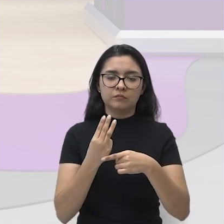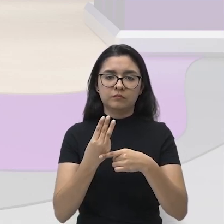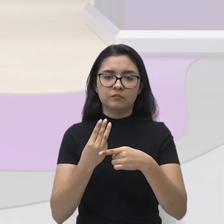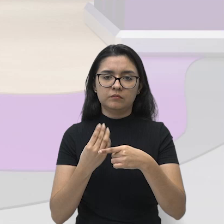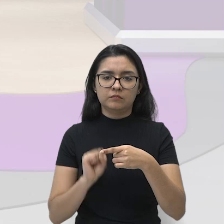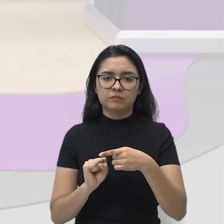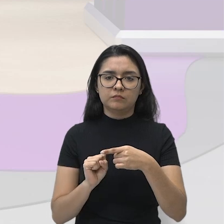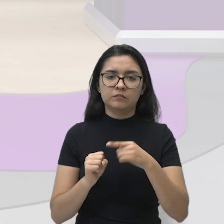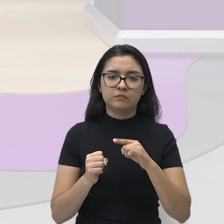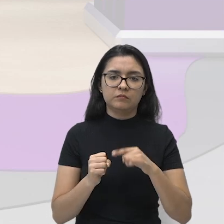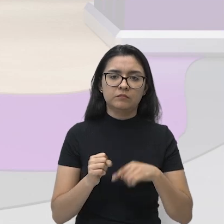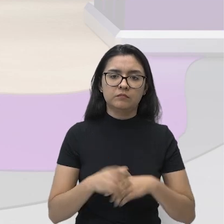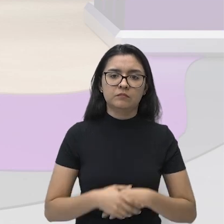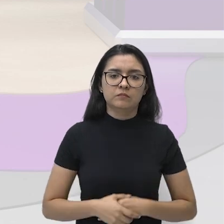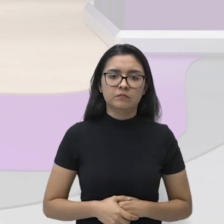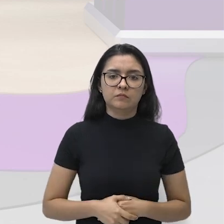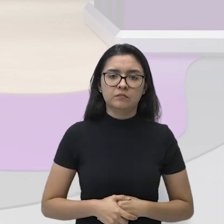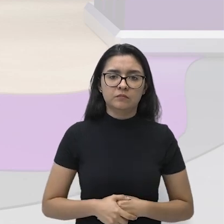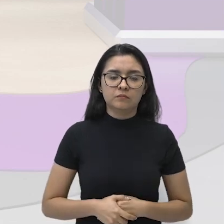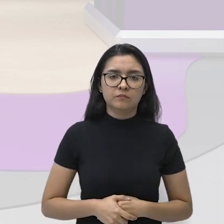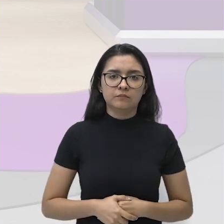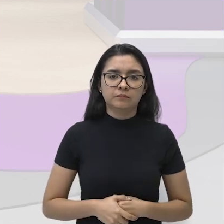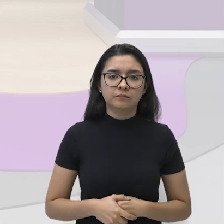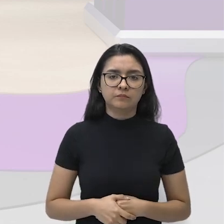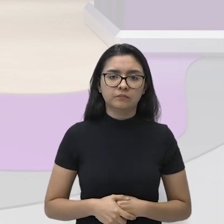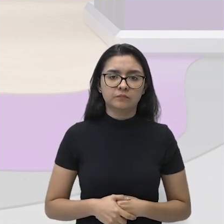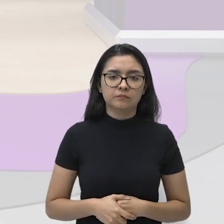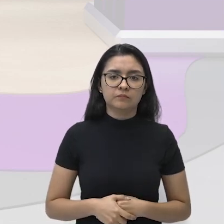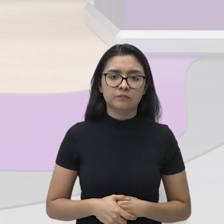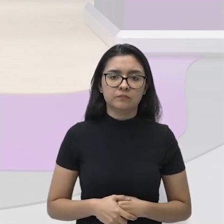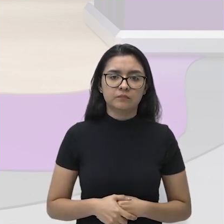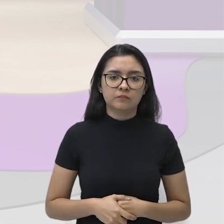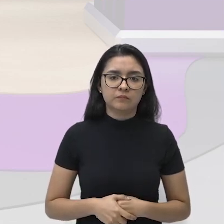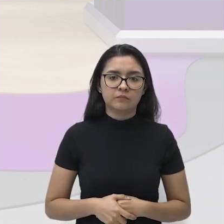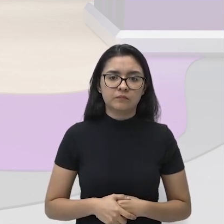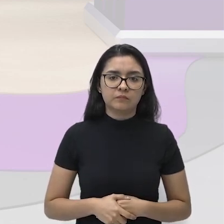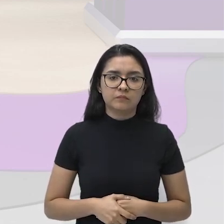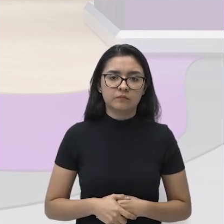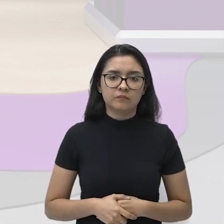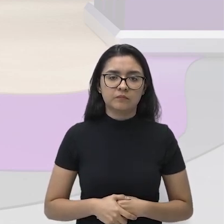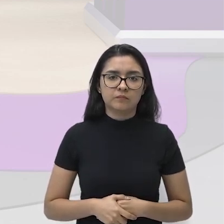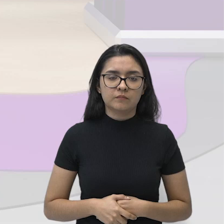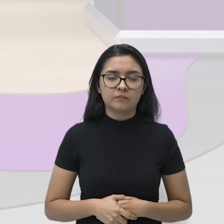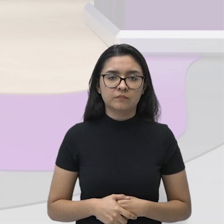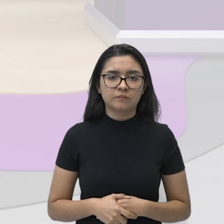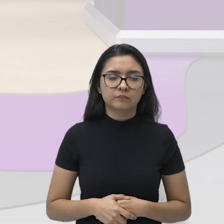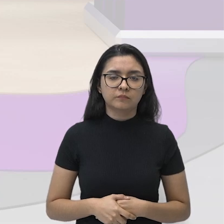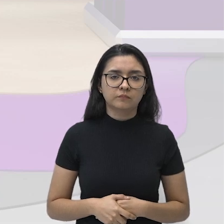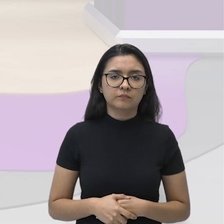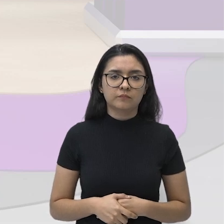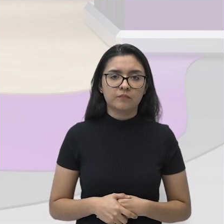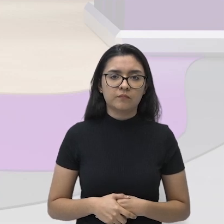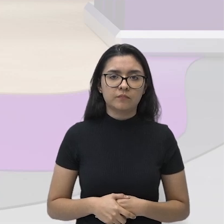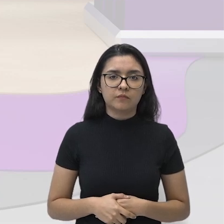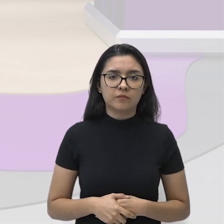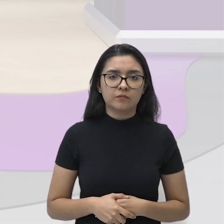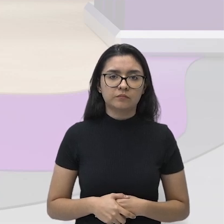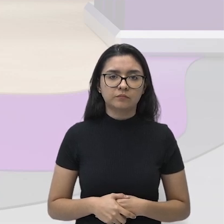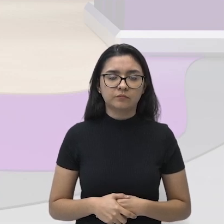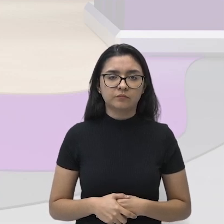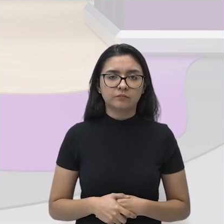3/4, dividir em 8 e verificarmos quantas vezes o 3/8 cabe dentro de 3/4.